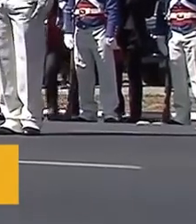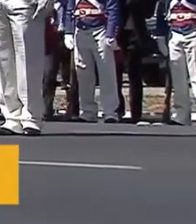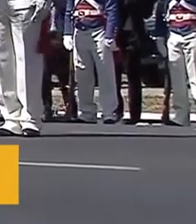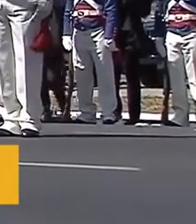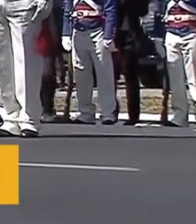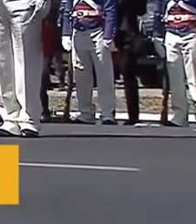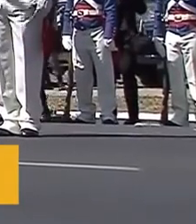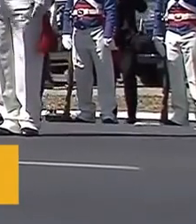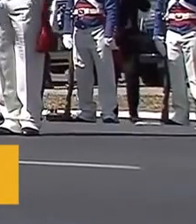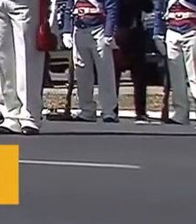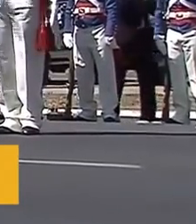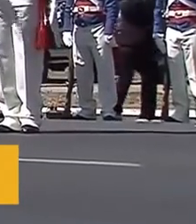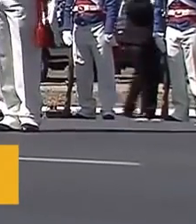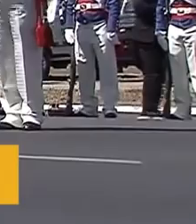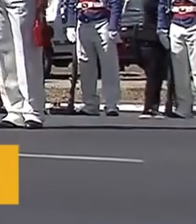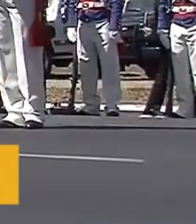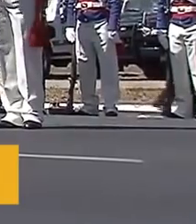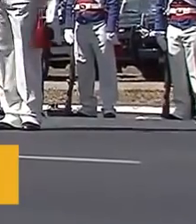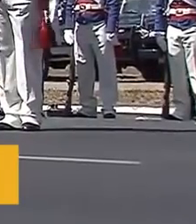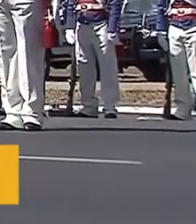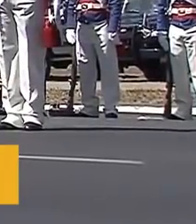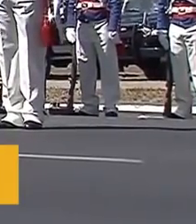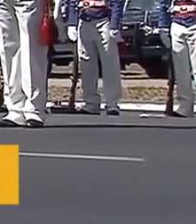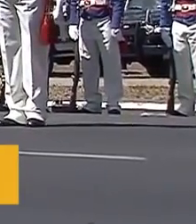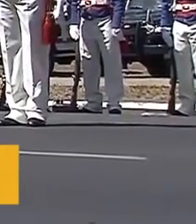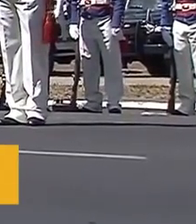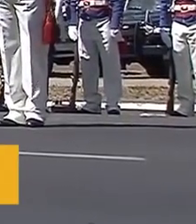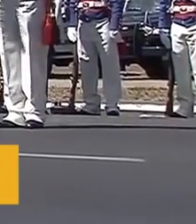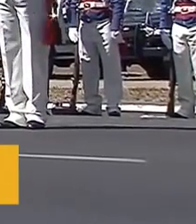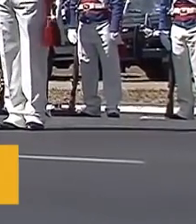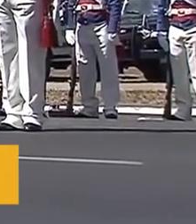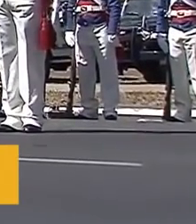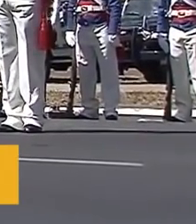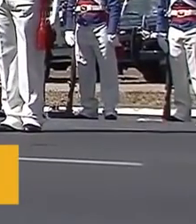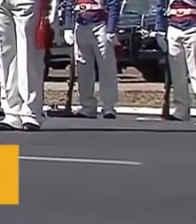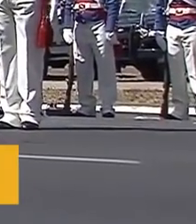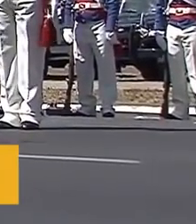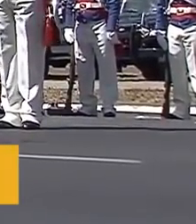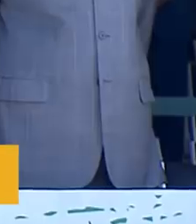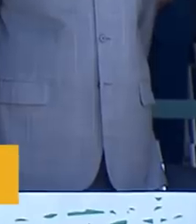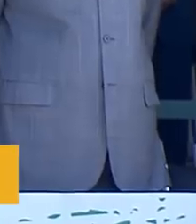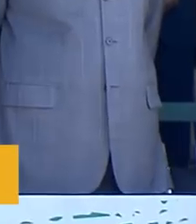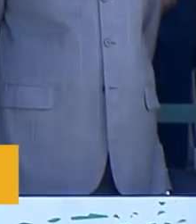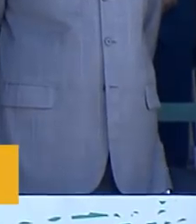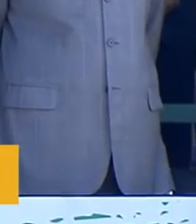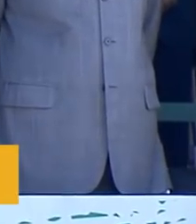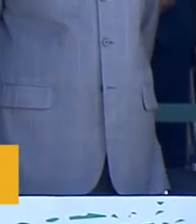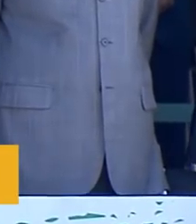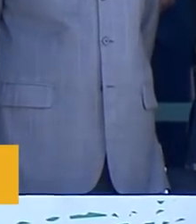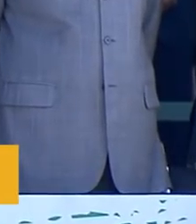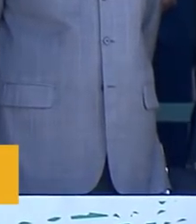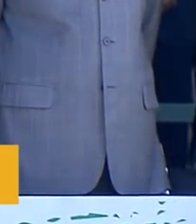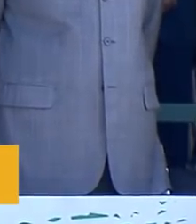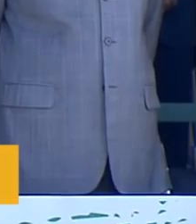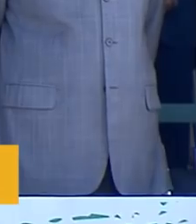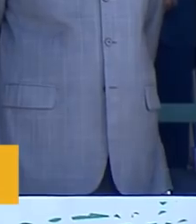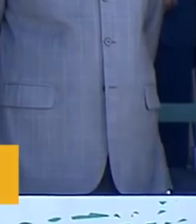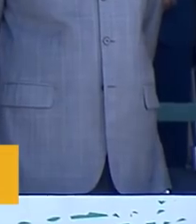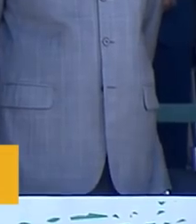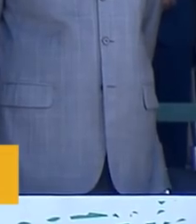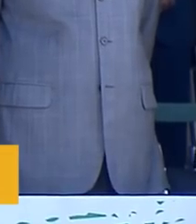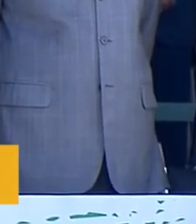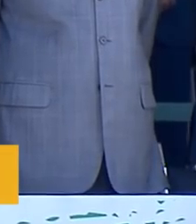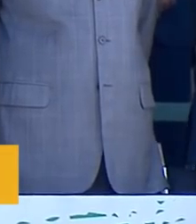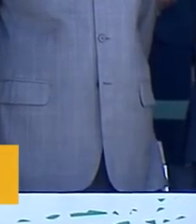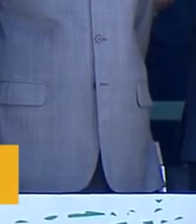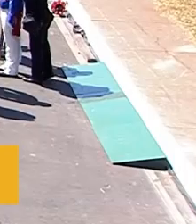se posicionam, né, Coronel Demucci? É, exatamente. Essa companhia de cerimonial que treina essa